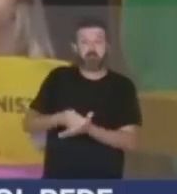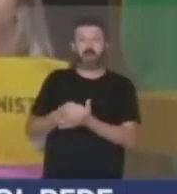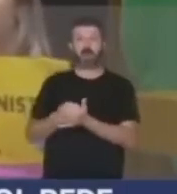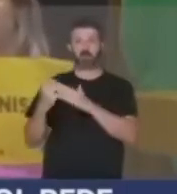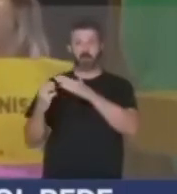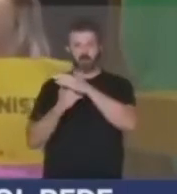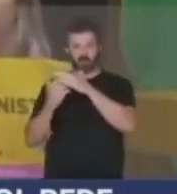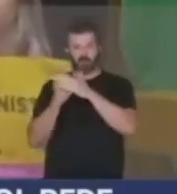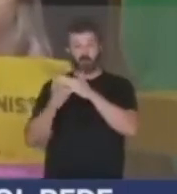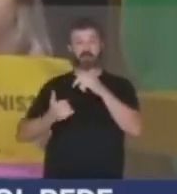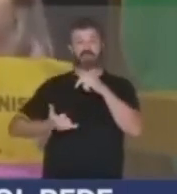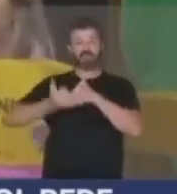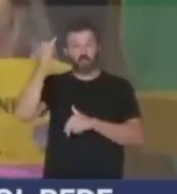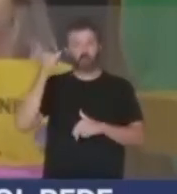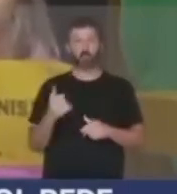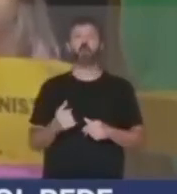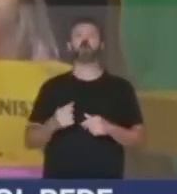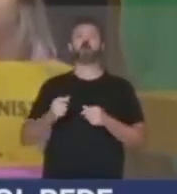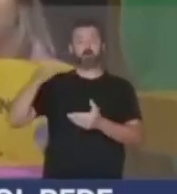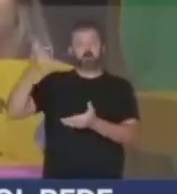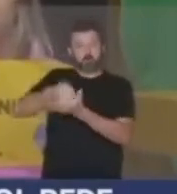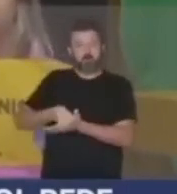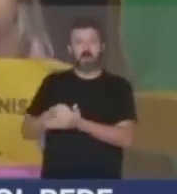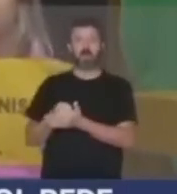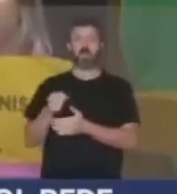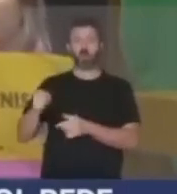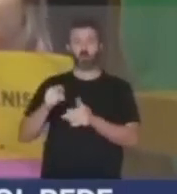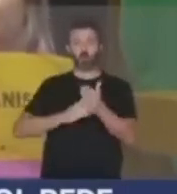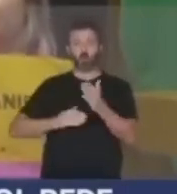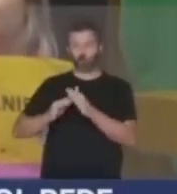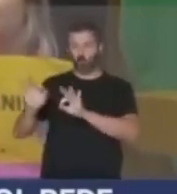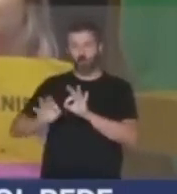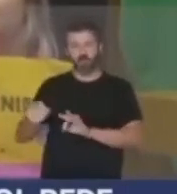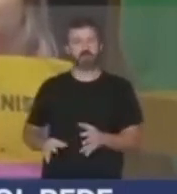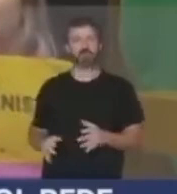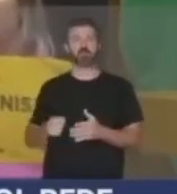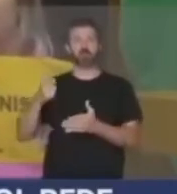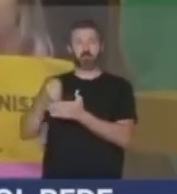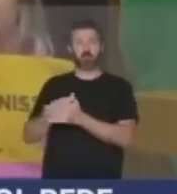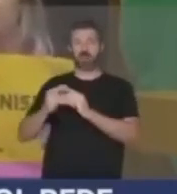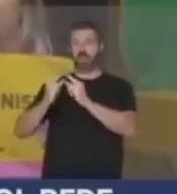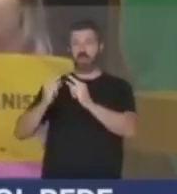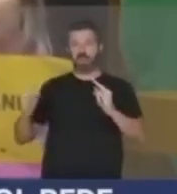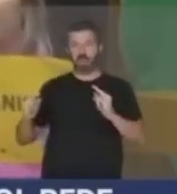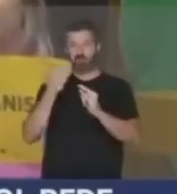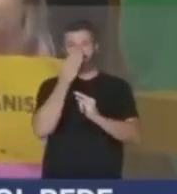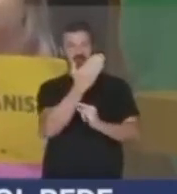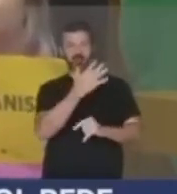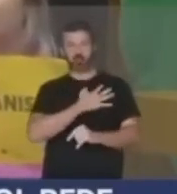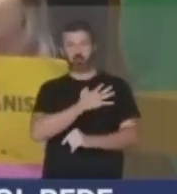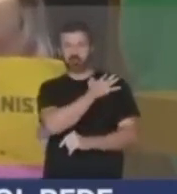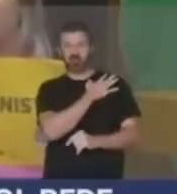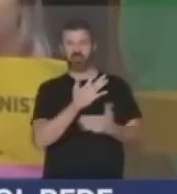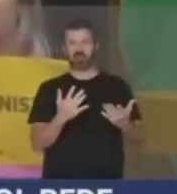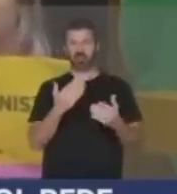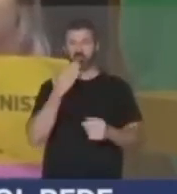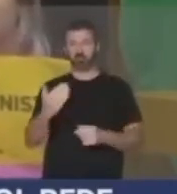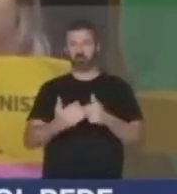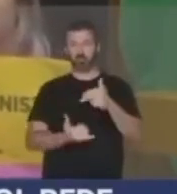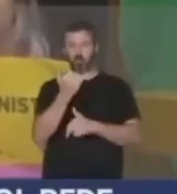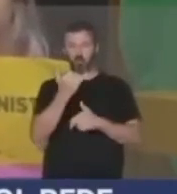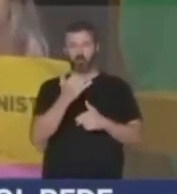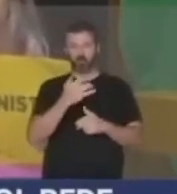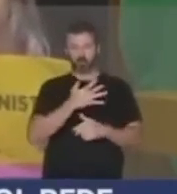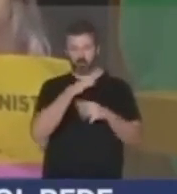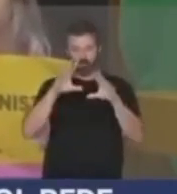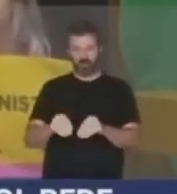financiadores, empresários golpistas que pagaram essa estrutura, que pagaram acampamento em frente de quartel para pedir